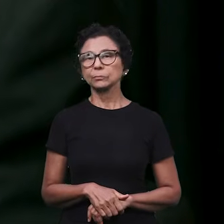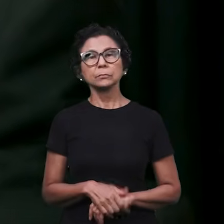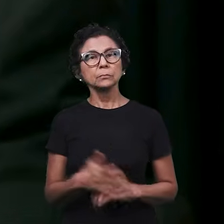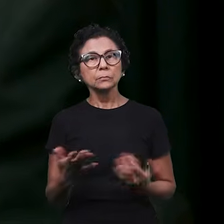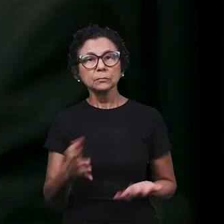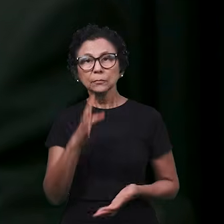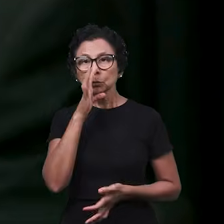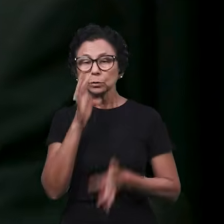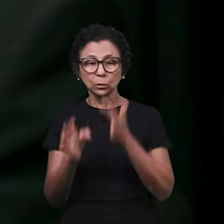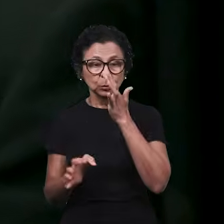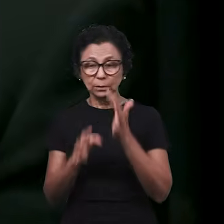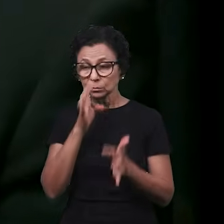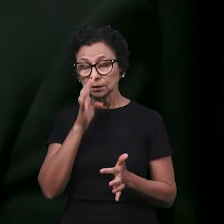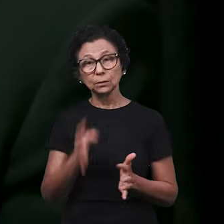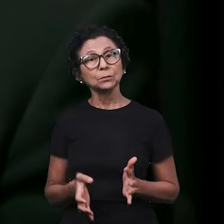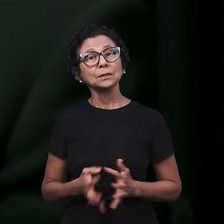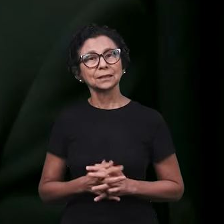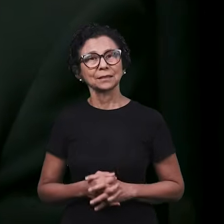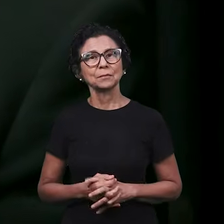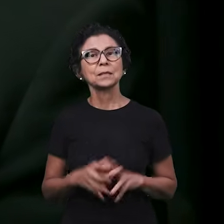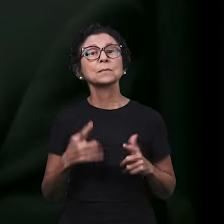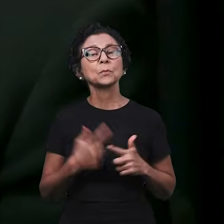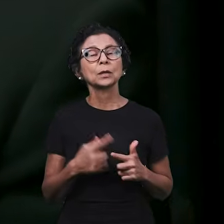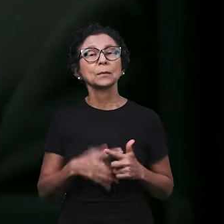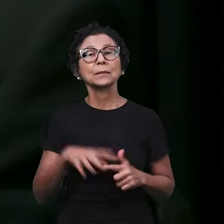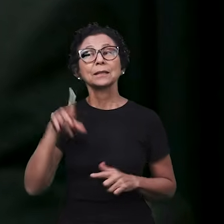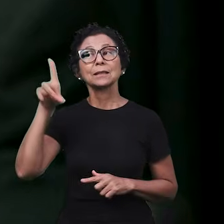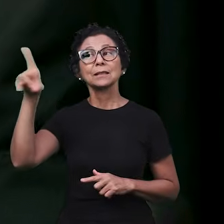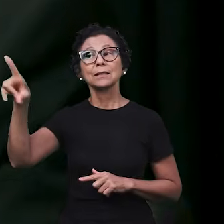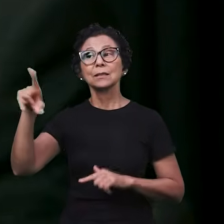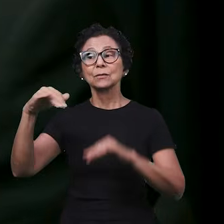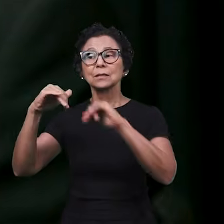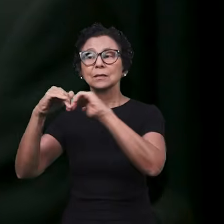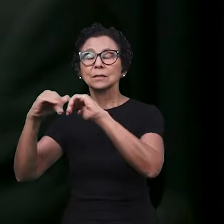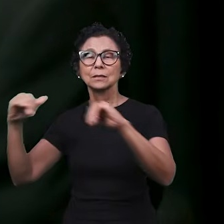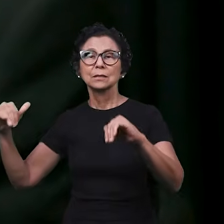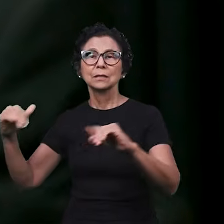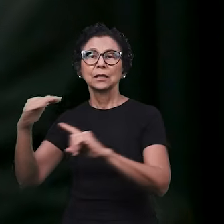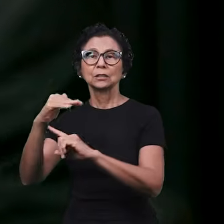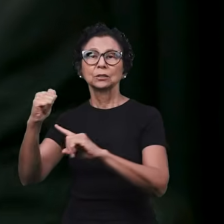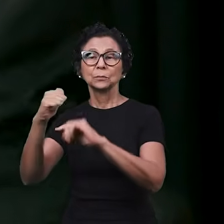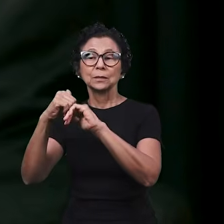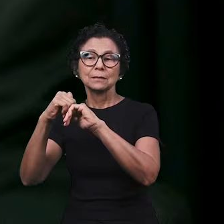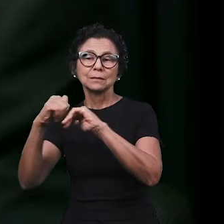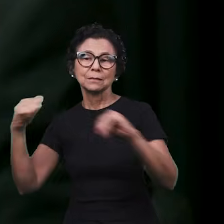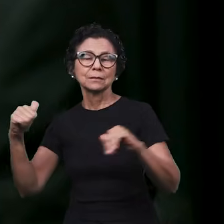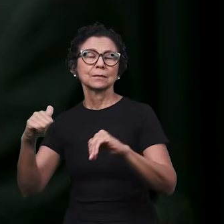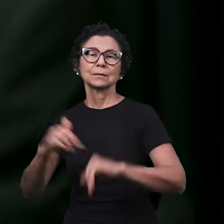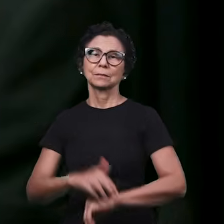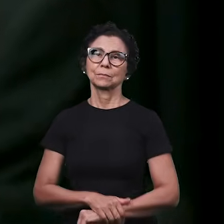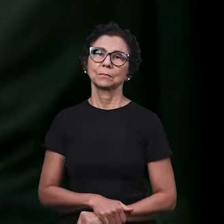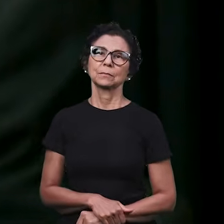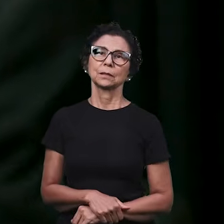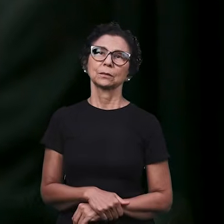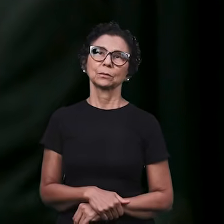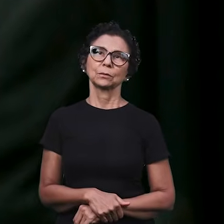que as pessoas olham é por quê? Porque ele foi separado por Deus. Então esse cuidado